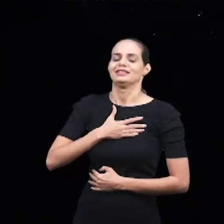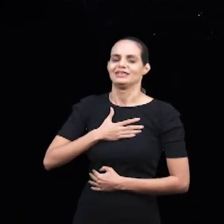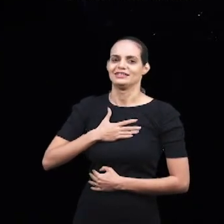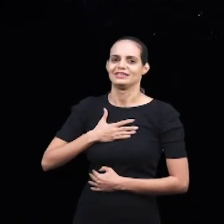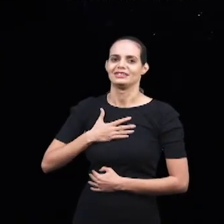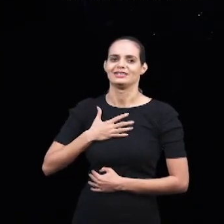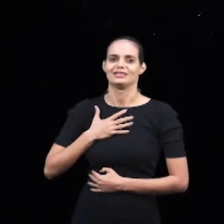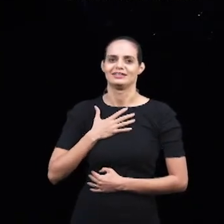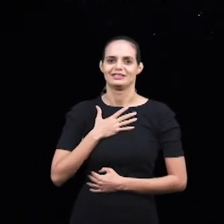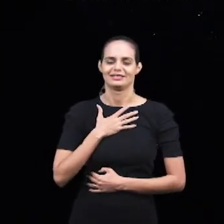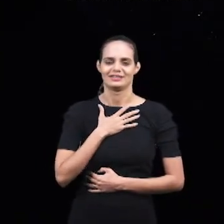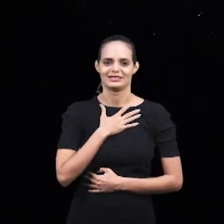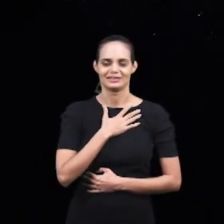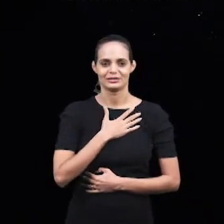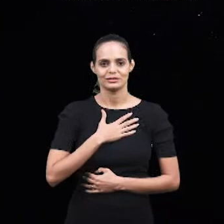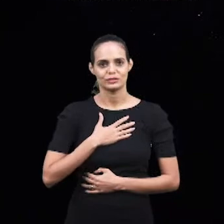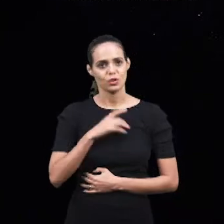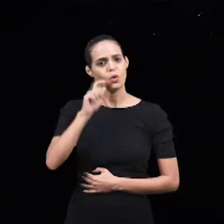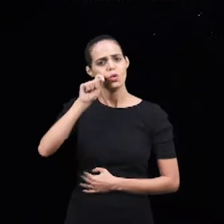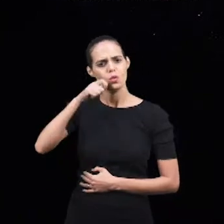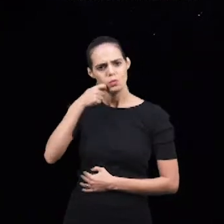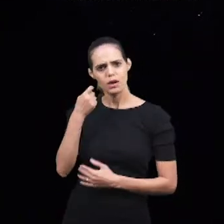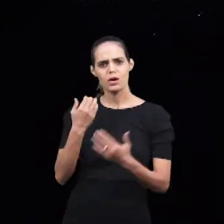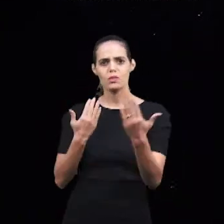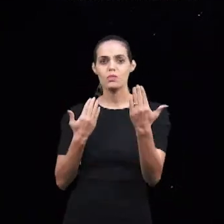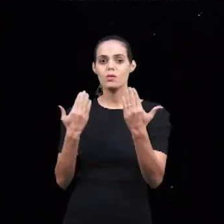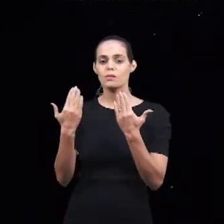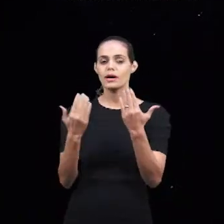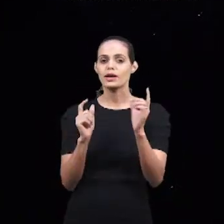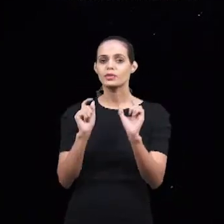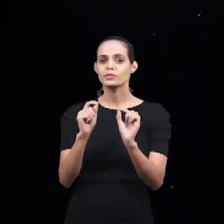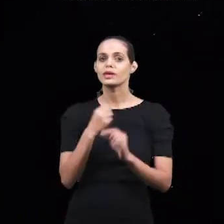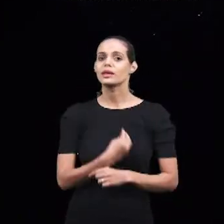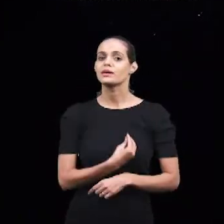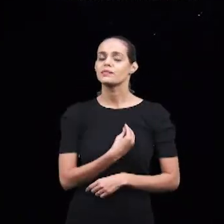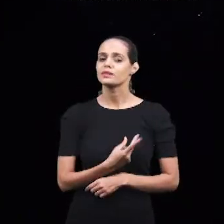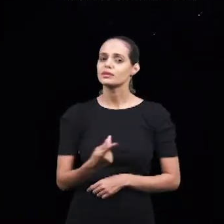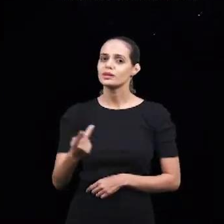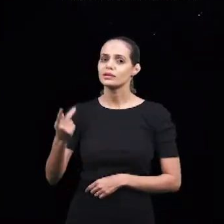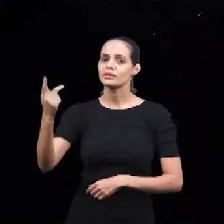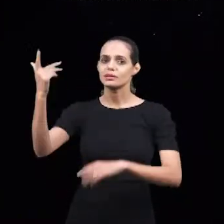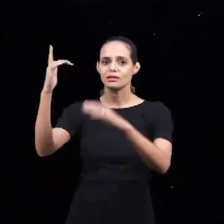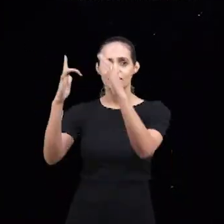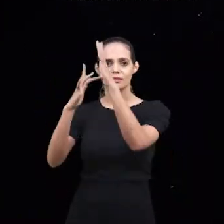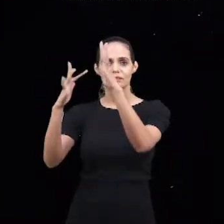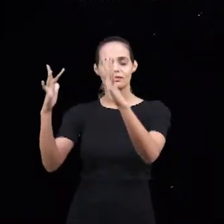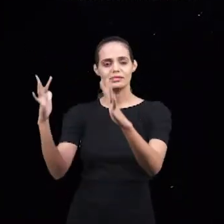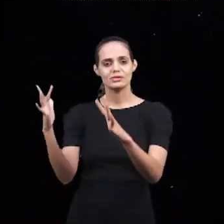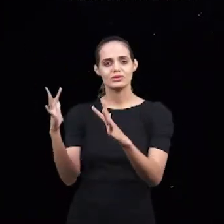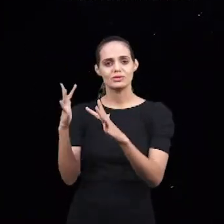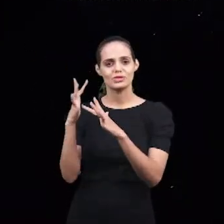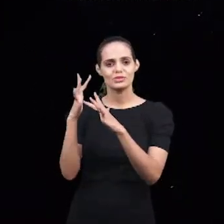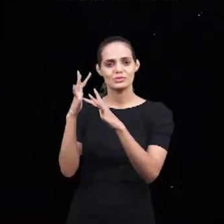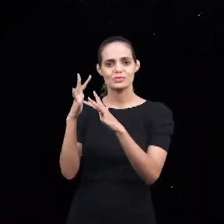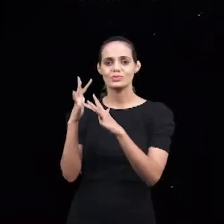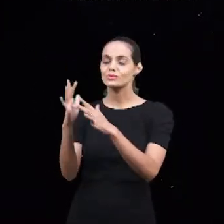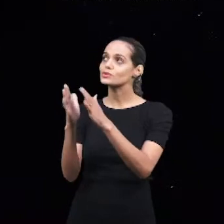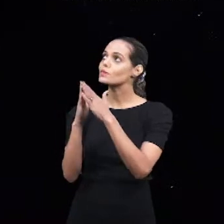multidão. Da vida ao pão és tu, vem, pois